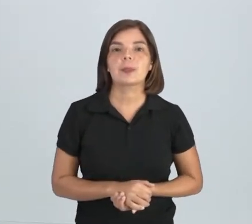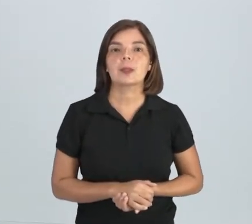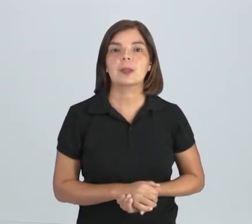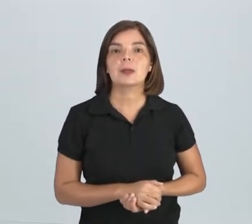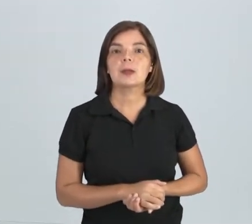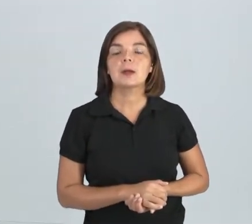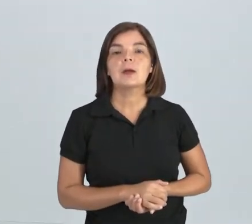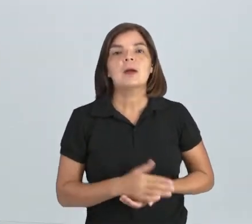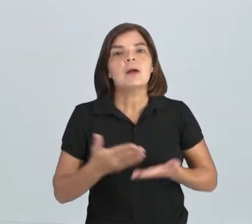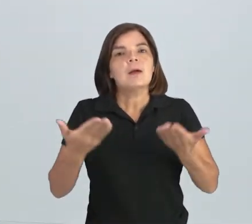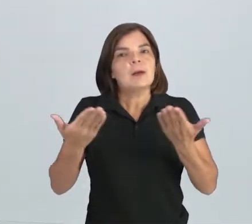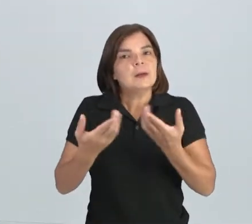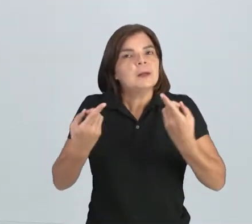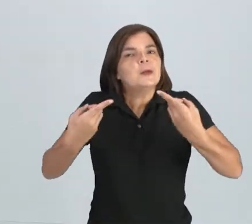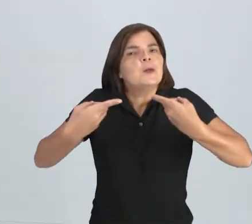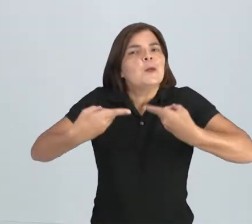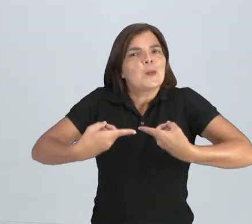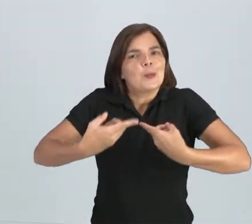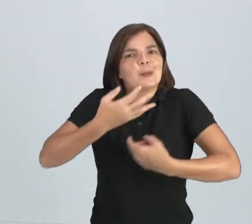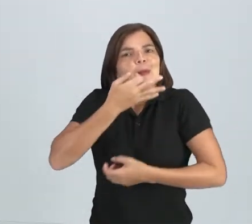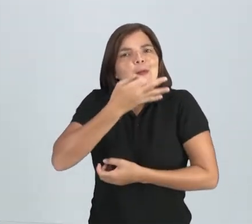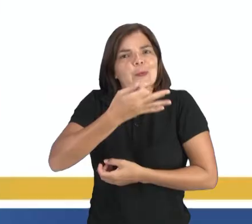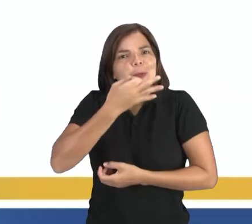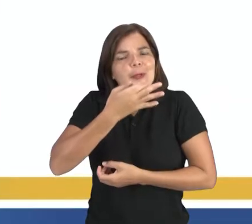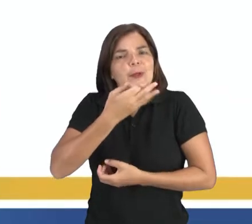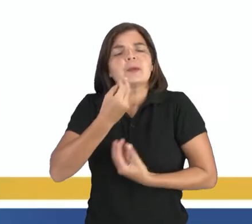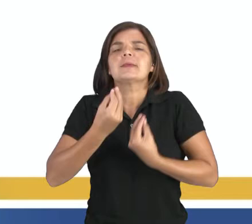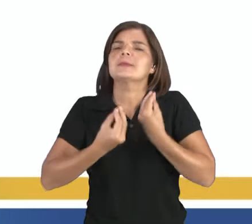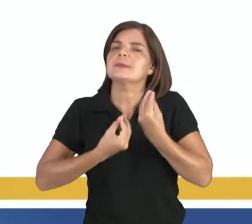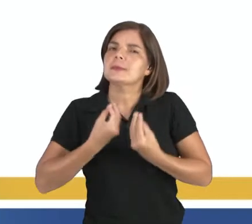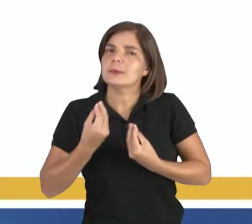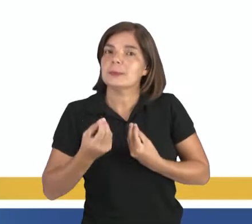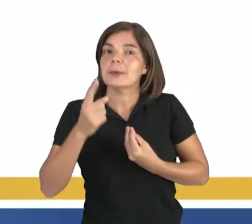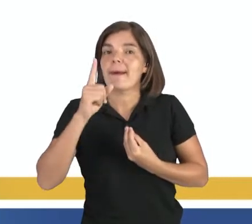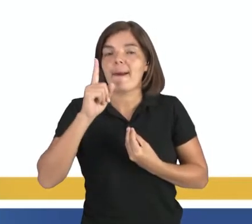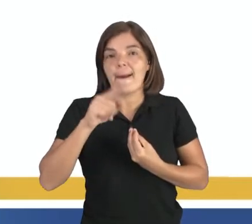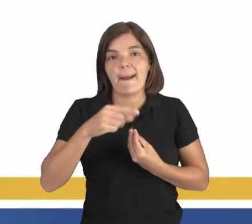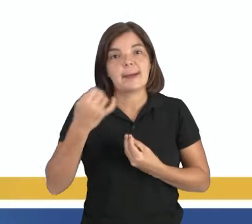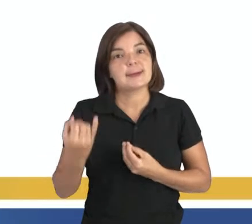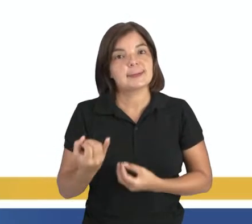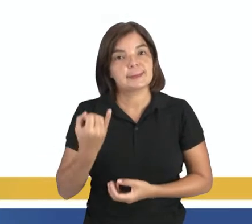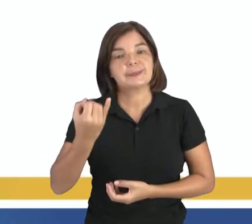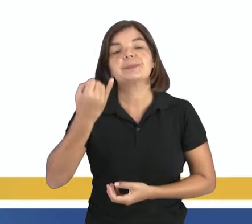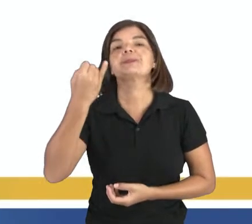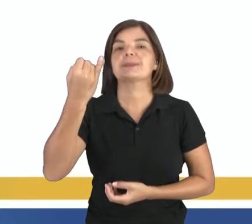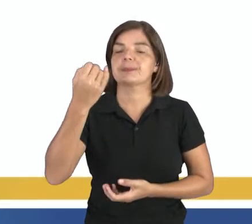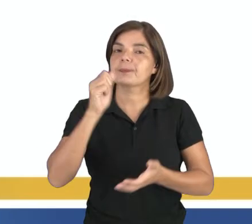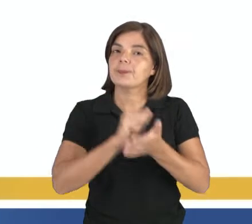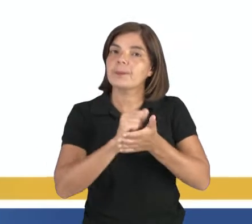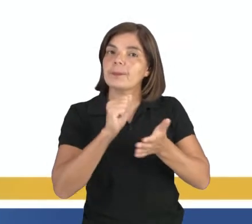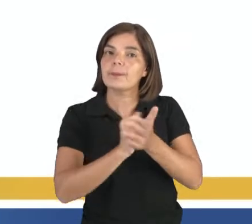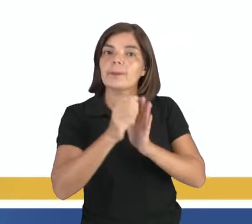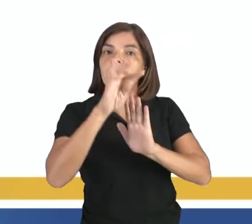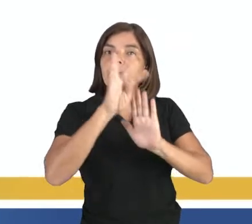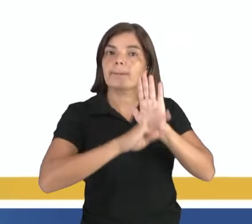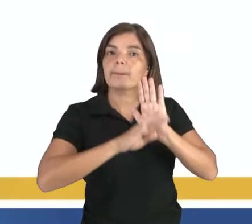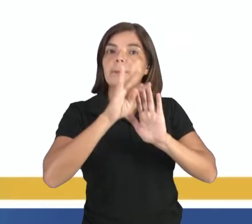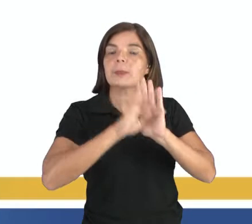Aí vamos entrar na contra-argumentação. A contra-argumentação é uma parte fundamental na produção de